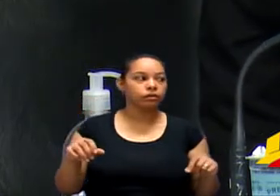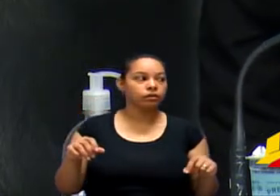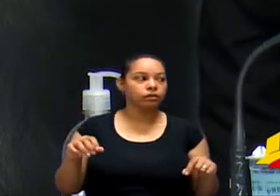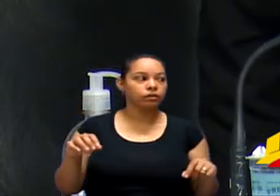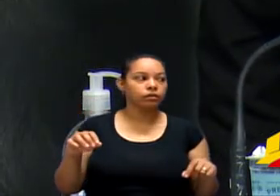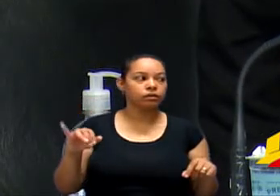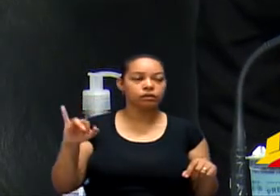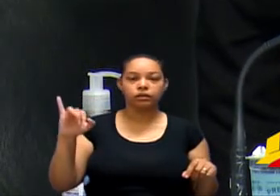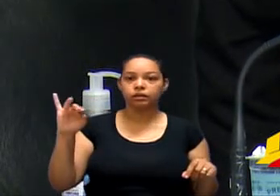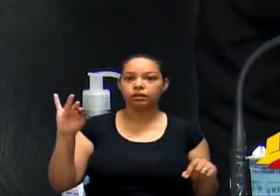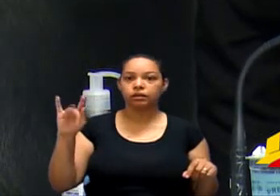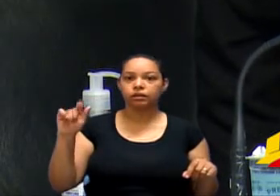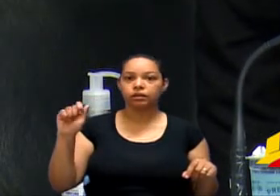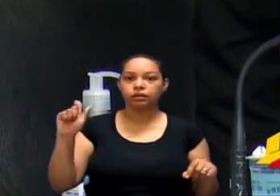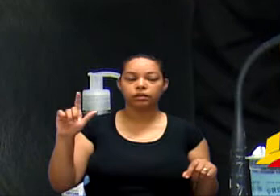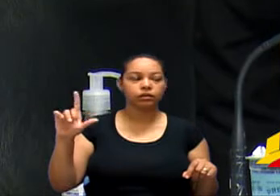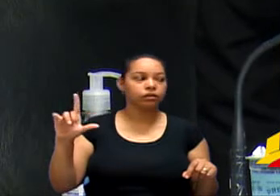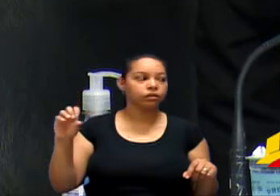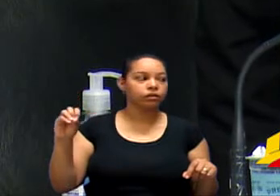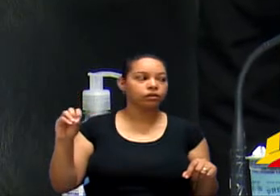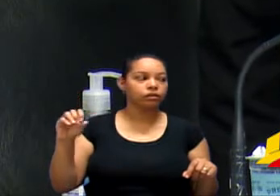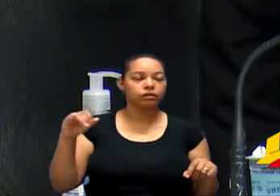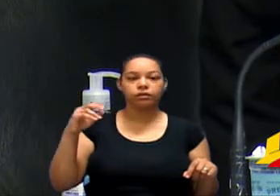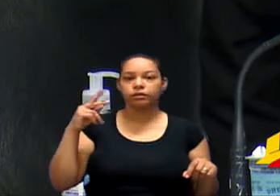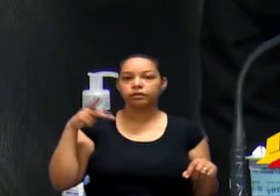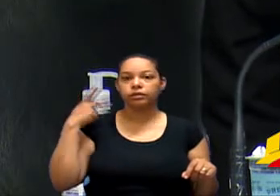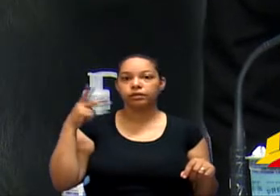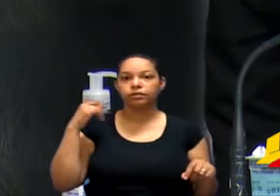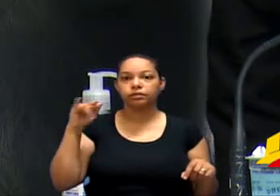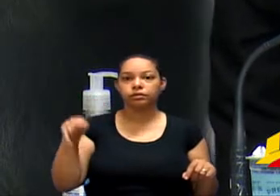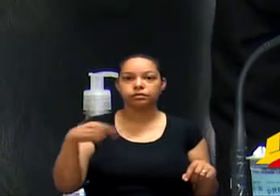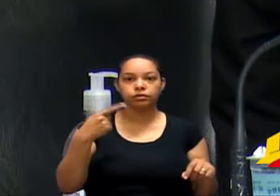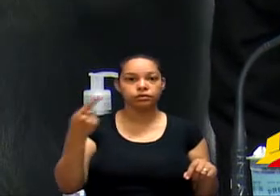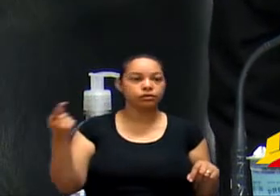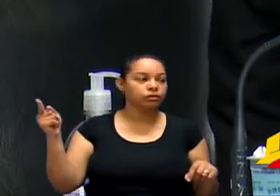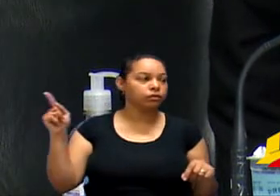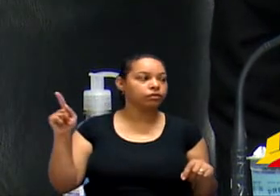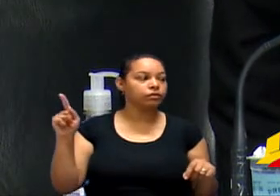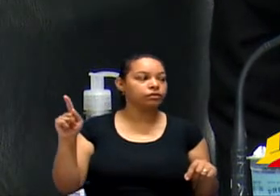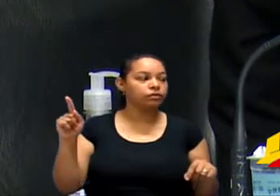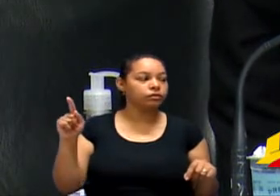Ítalo Vereador João acho que necessita ainda do voto do